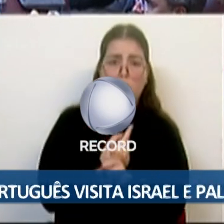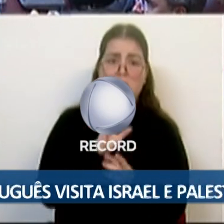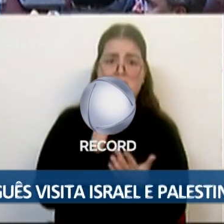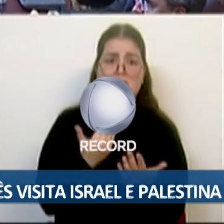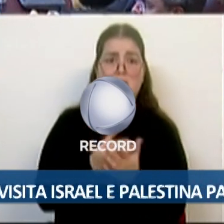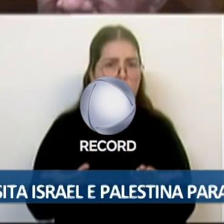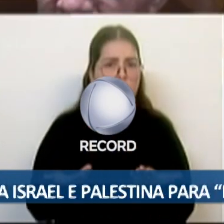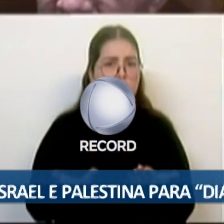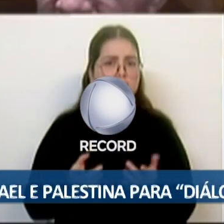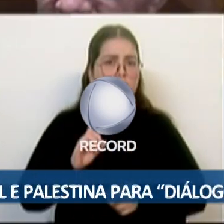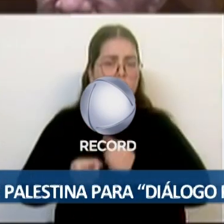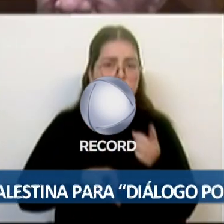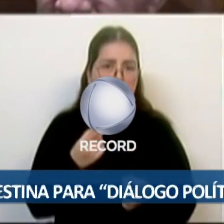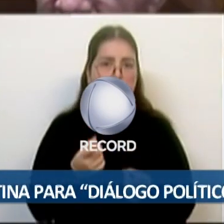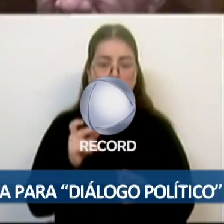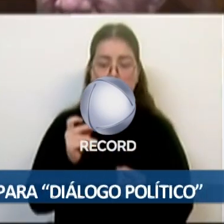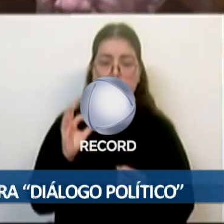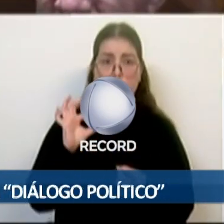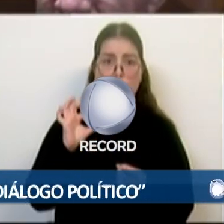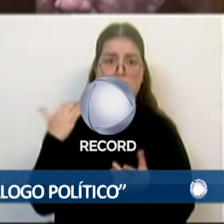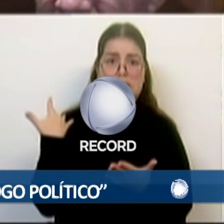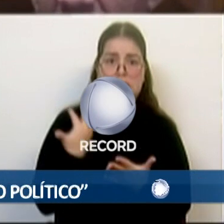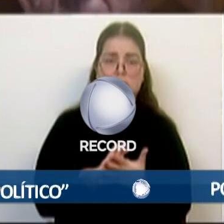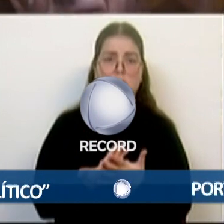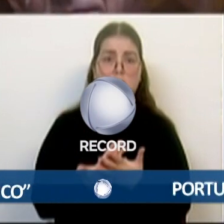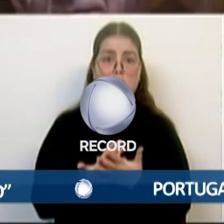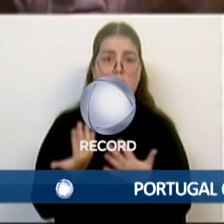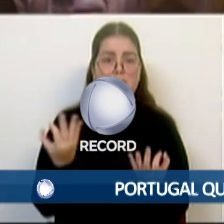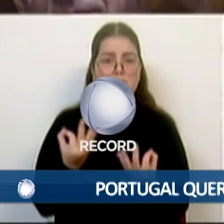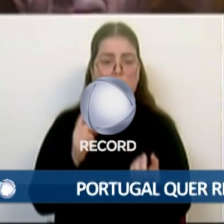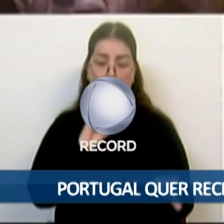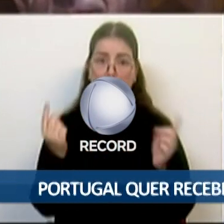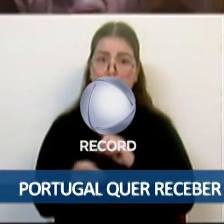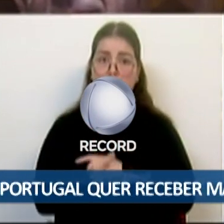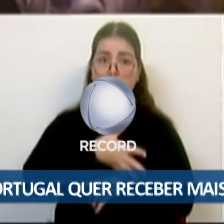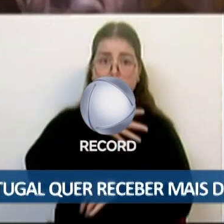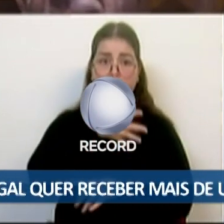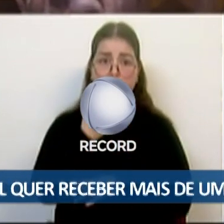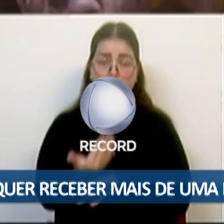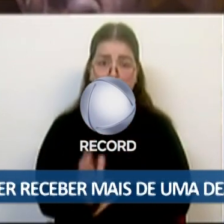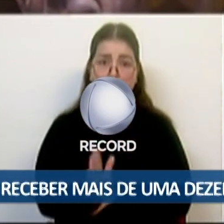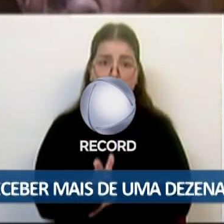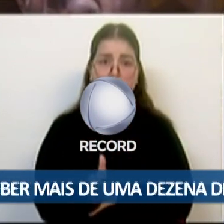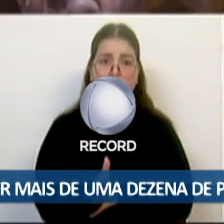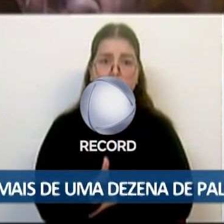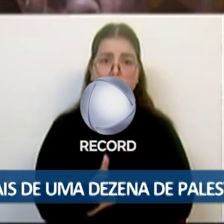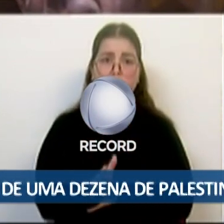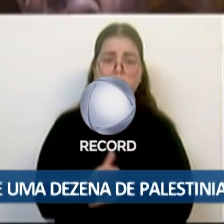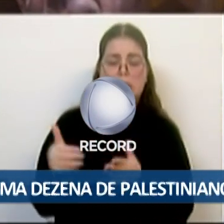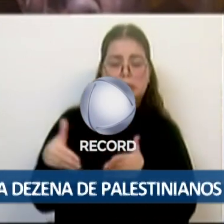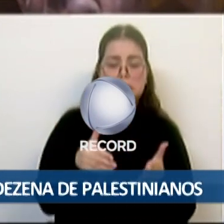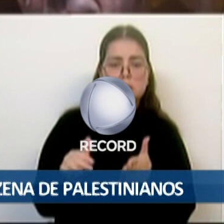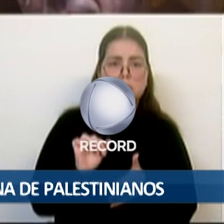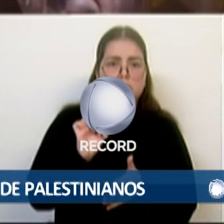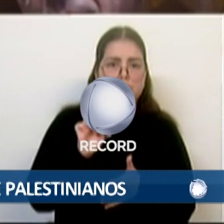menos para o Governo. Ao contrário daquilo que aqui foi dito, a estratégia do PS foi nivelar todos da mesma forma e, ao